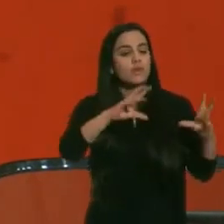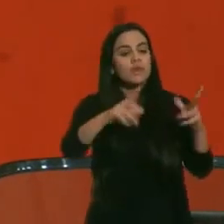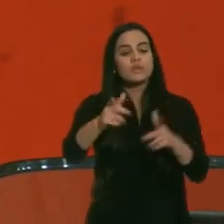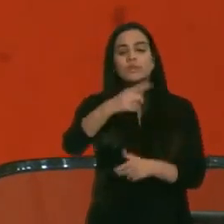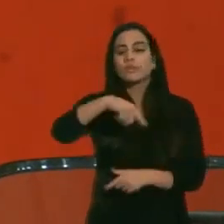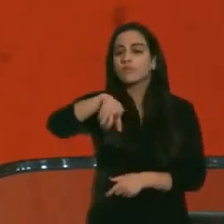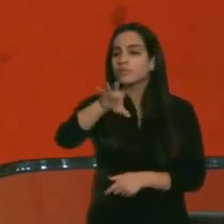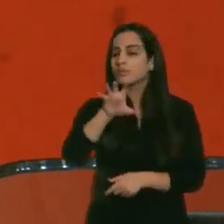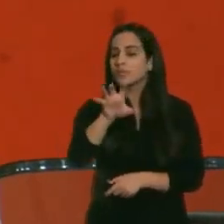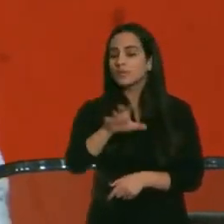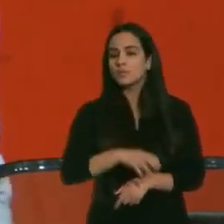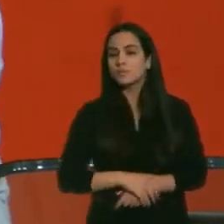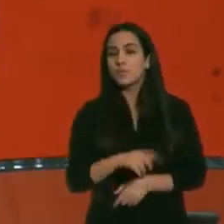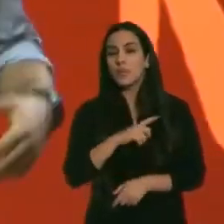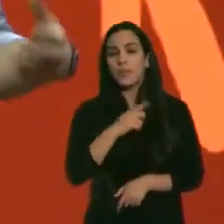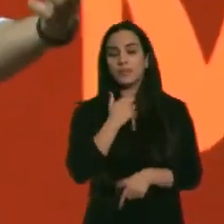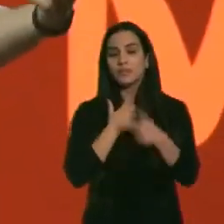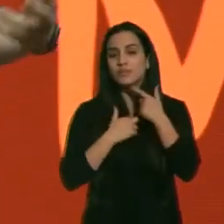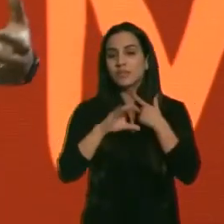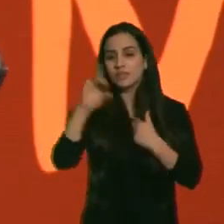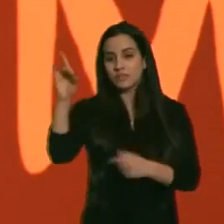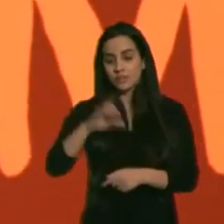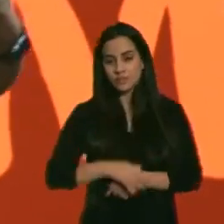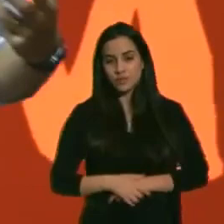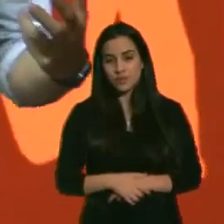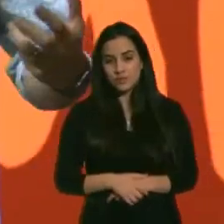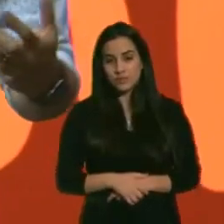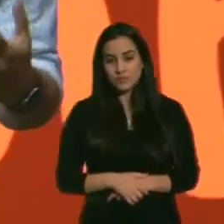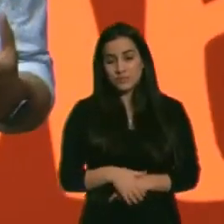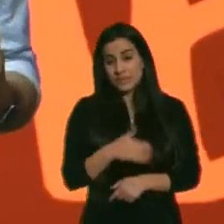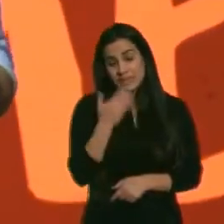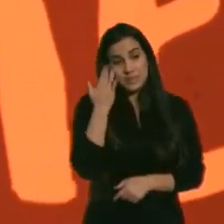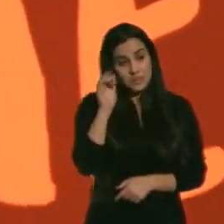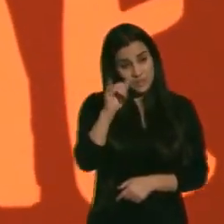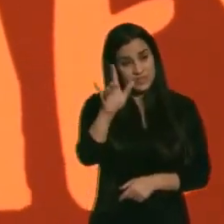assim. Eu não sei se você já teve fome